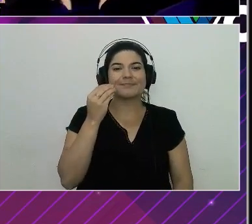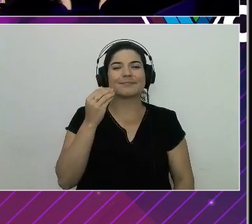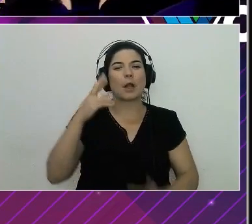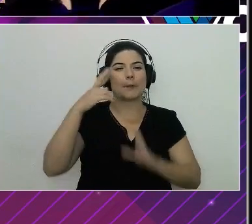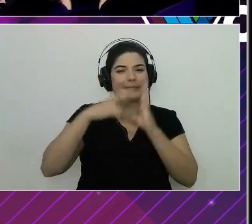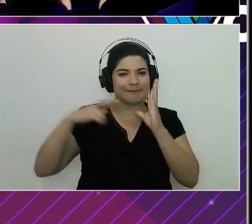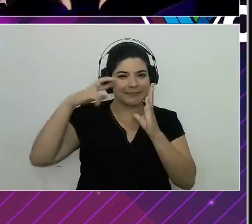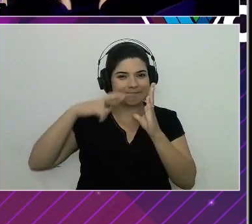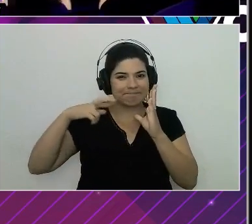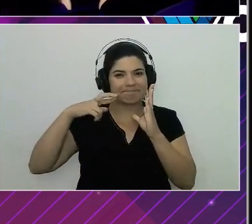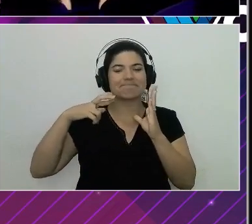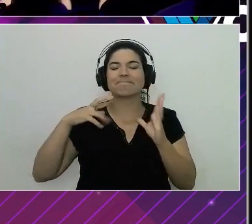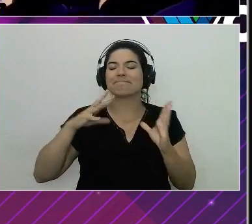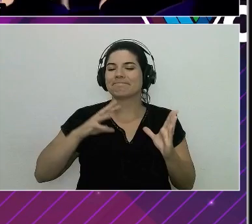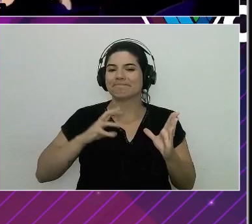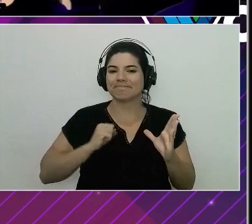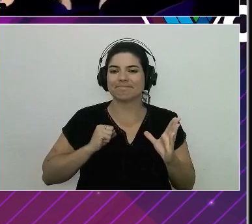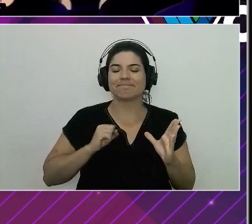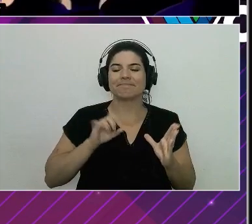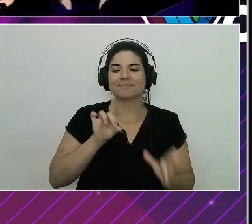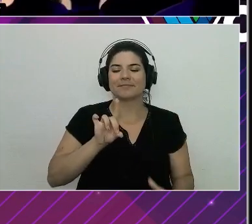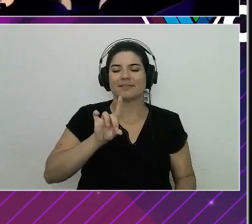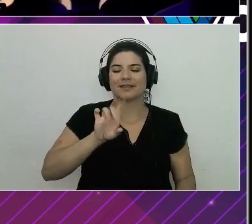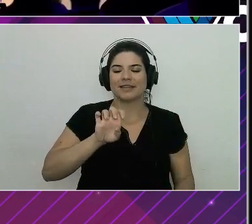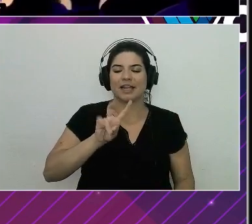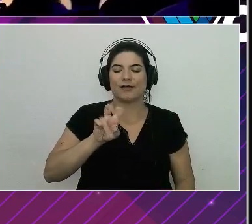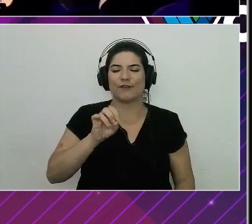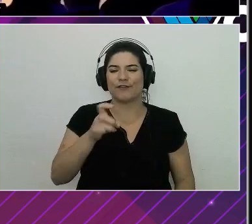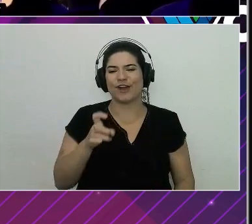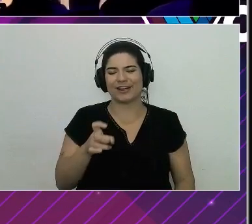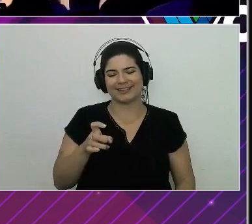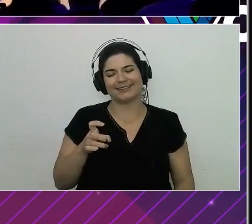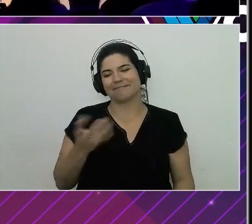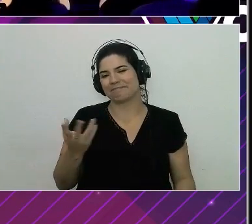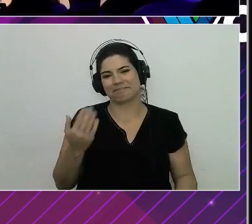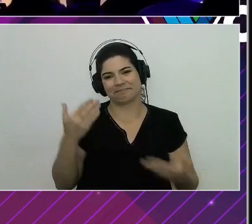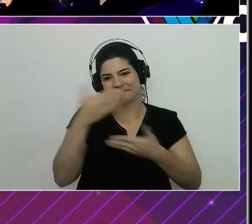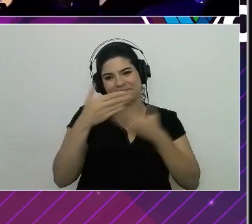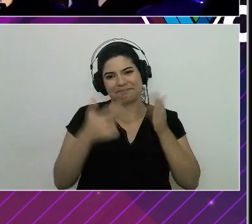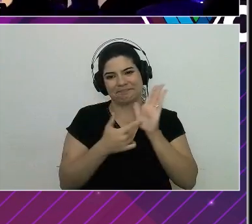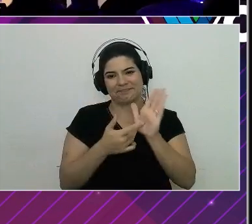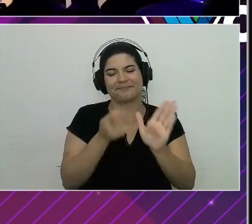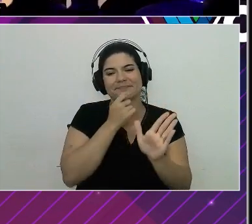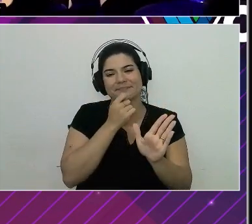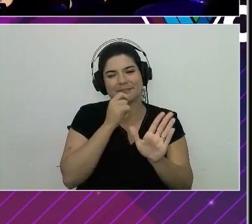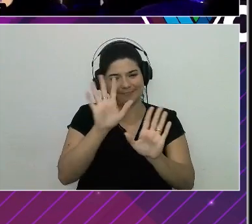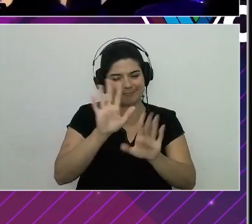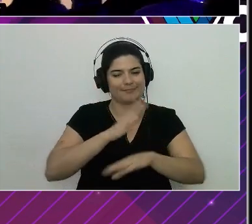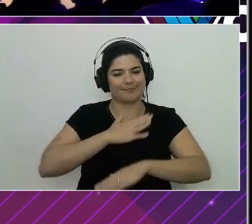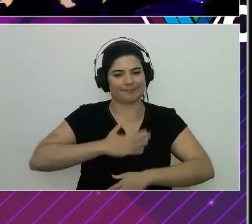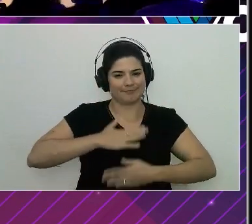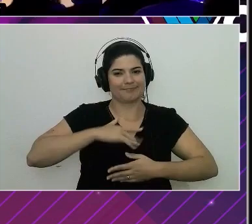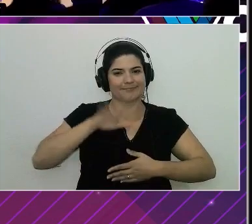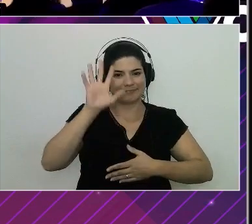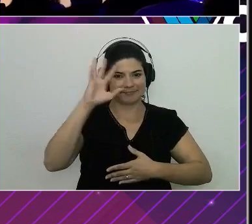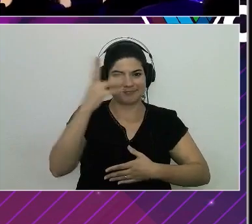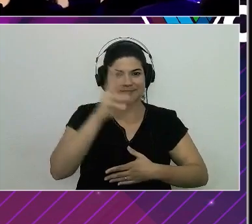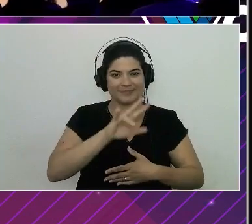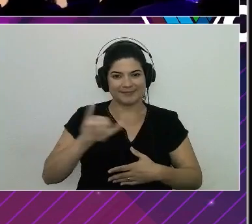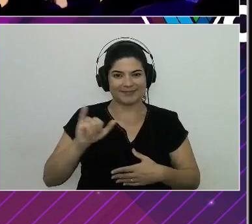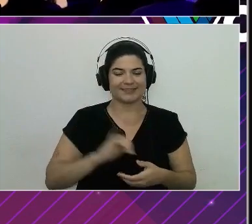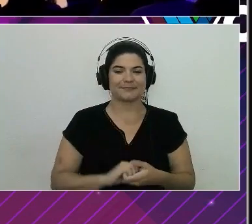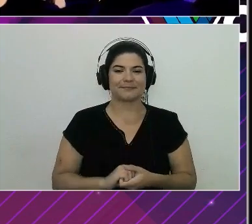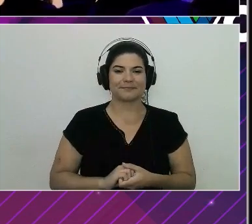DevOps. E por algum motivo não está aparecendo slide, mas já resolve. Então,